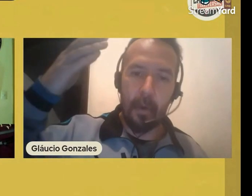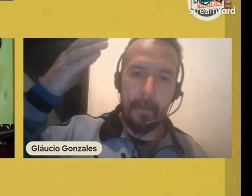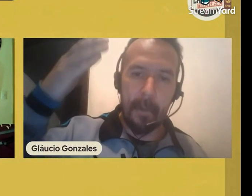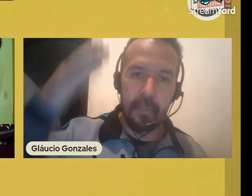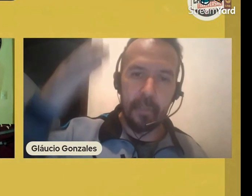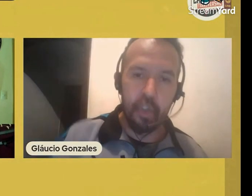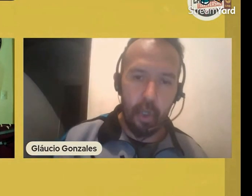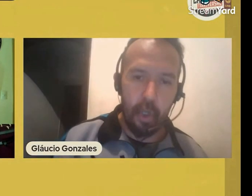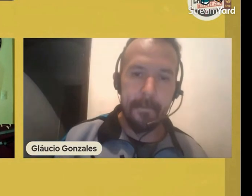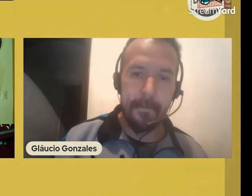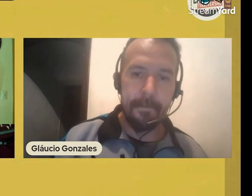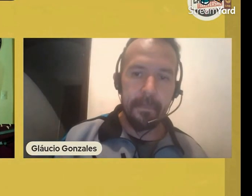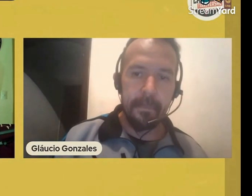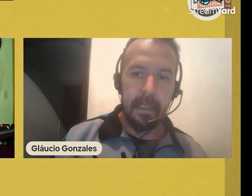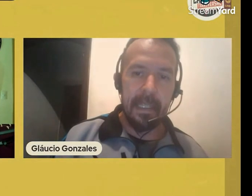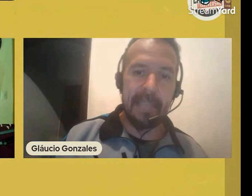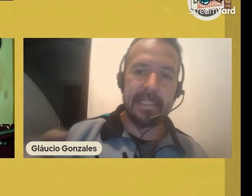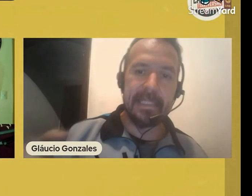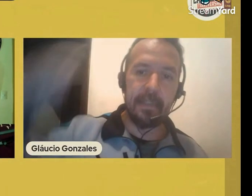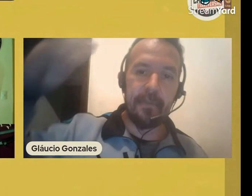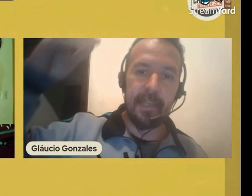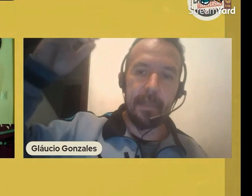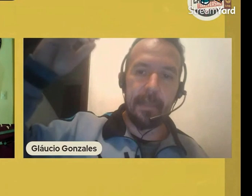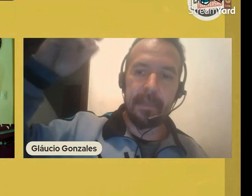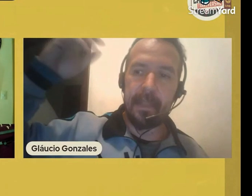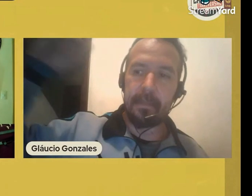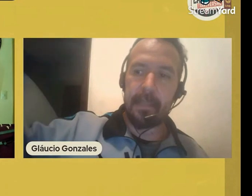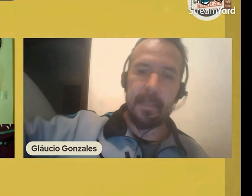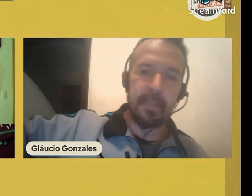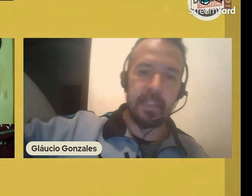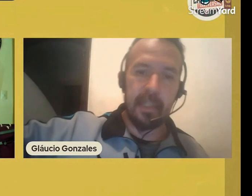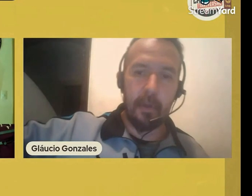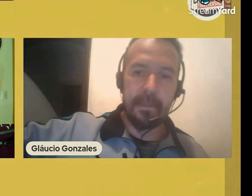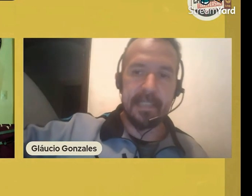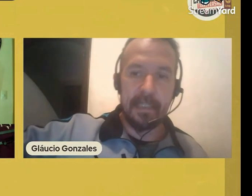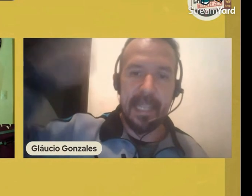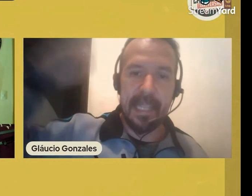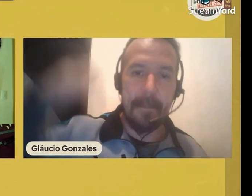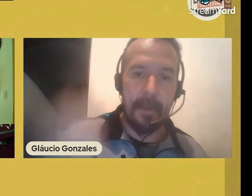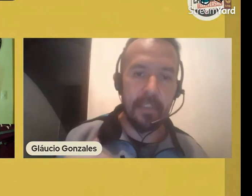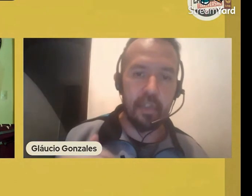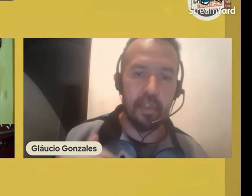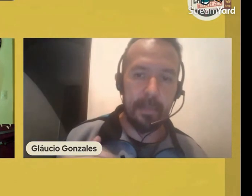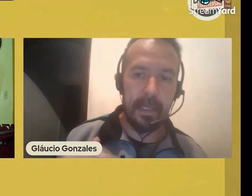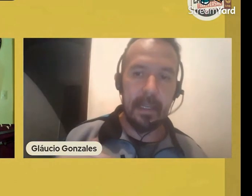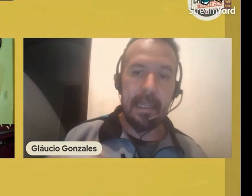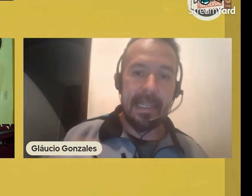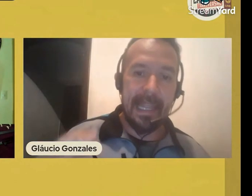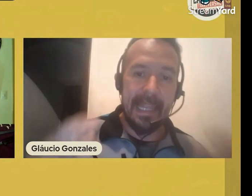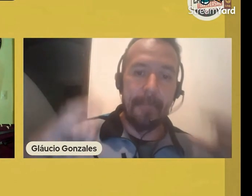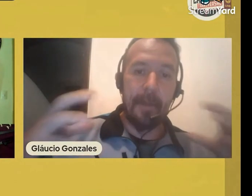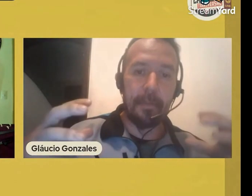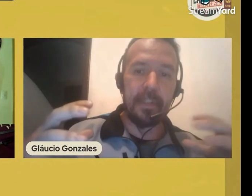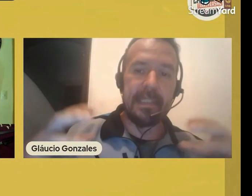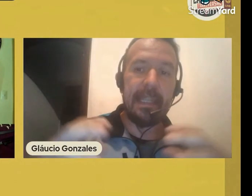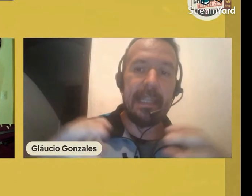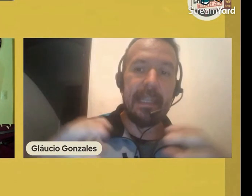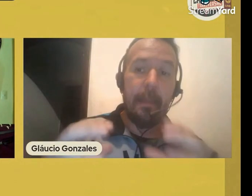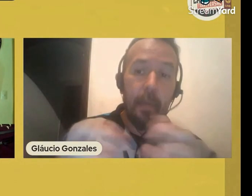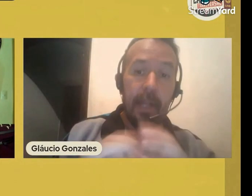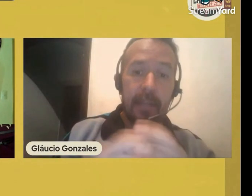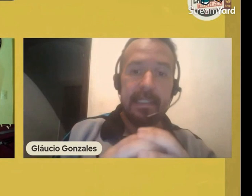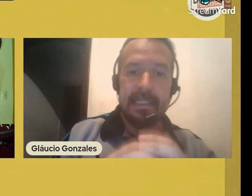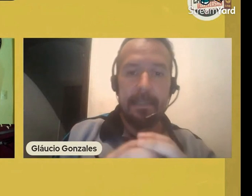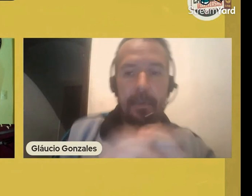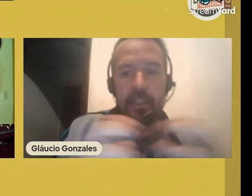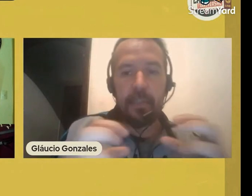daqui a pouco a pauta some e aí estou Dependendo para ter medo tem medo de interrogação e aí a falta Pode